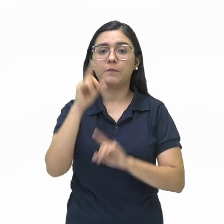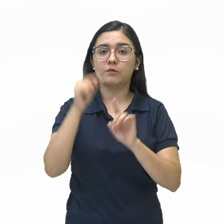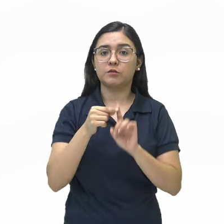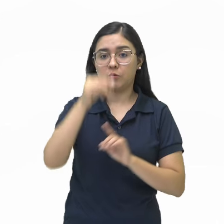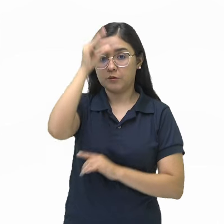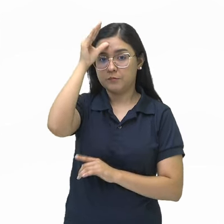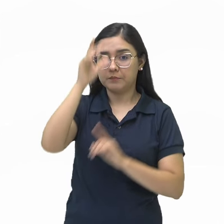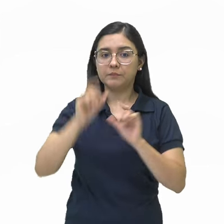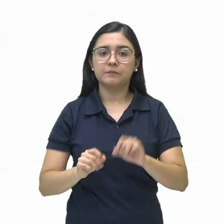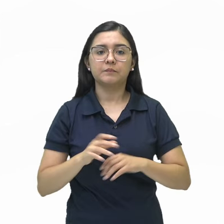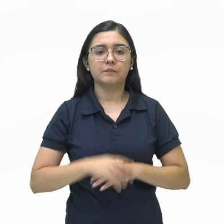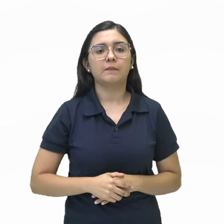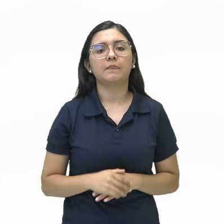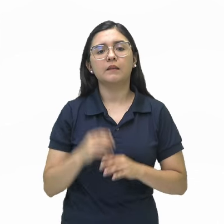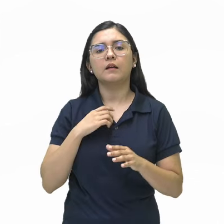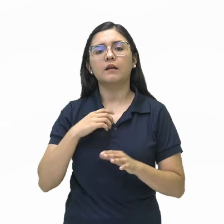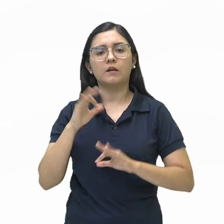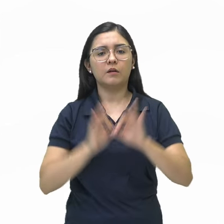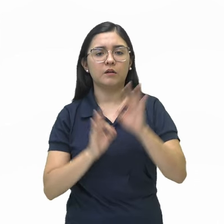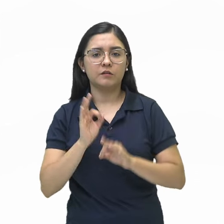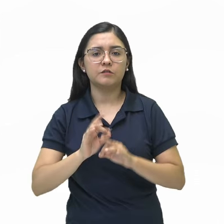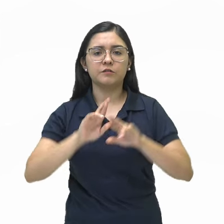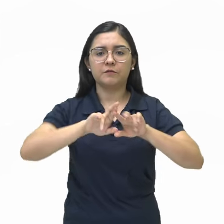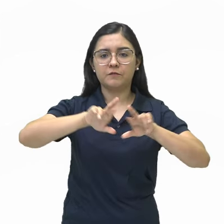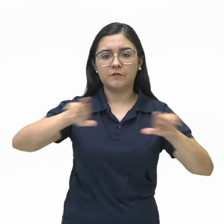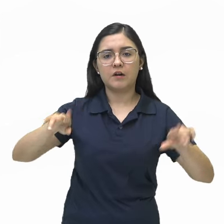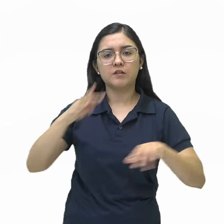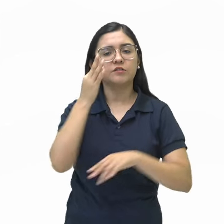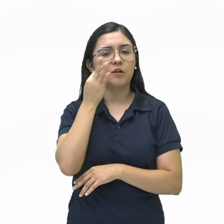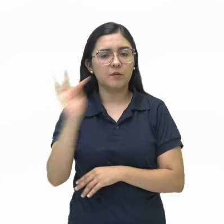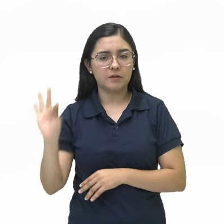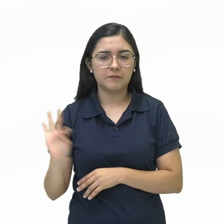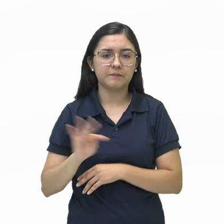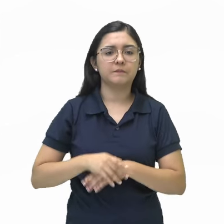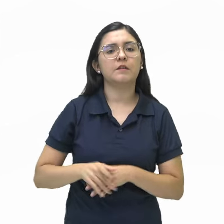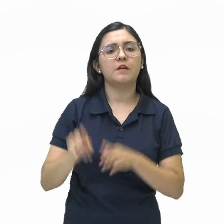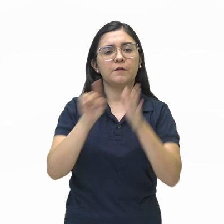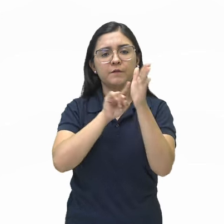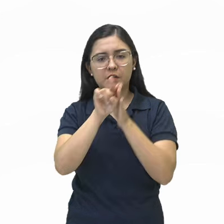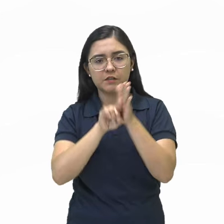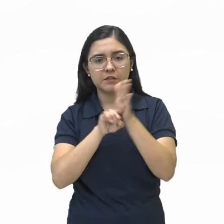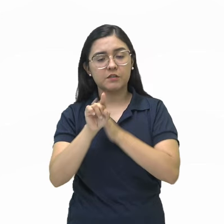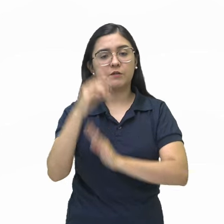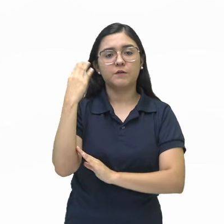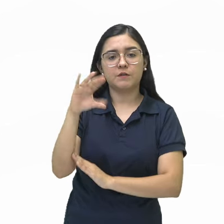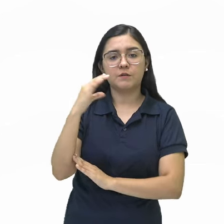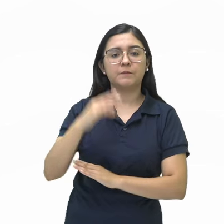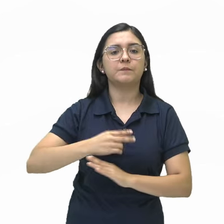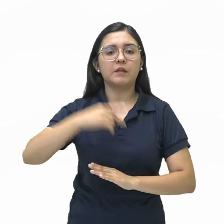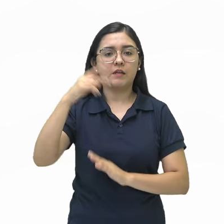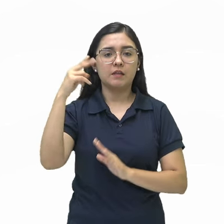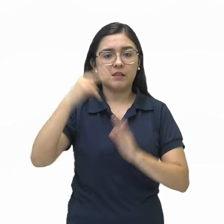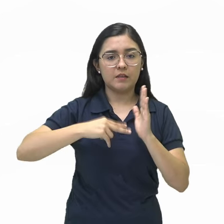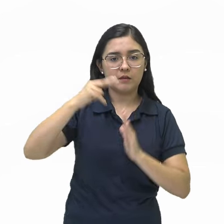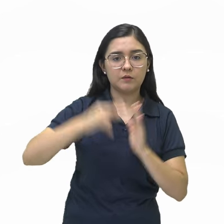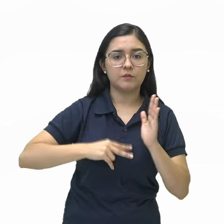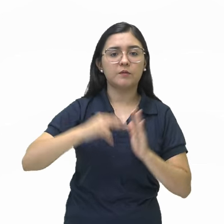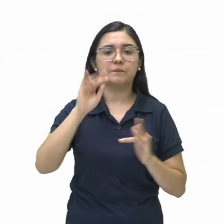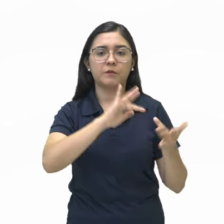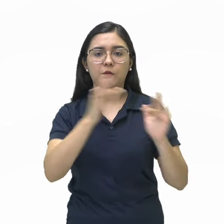de conhecimento: elaboração de diferentes teorias, investigação científica, leitura de